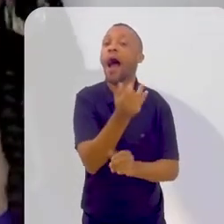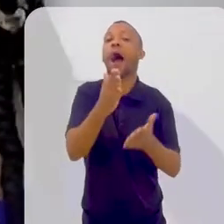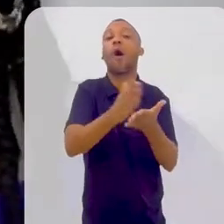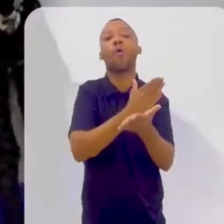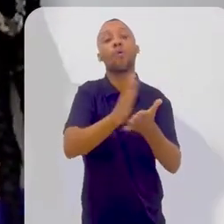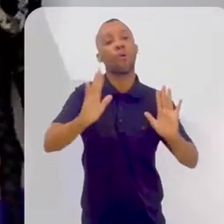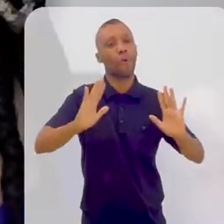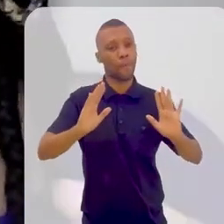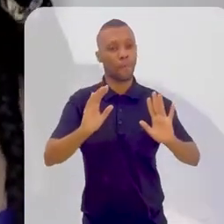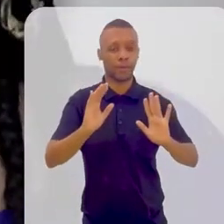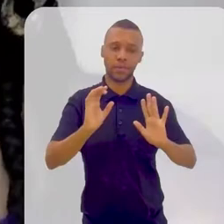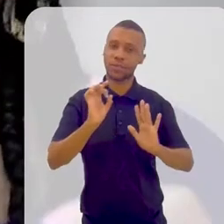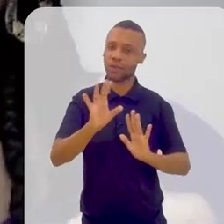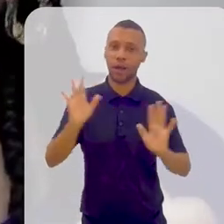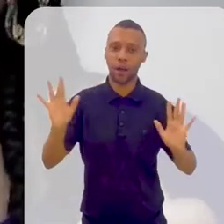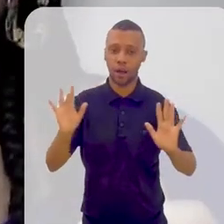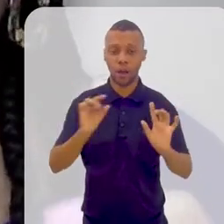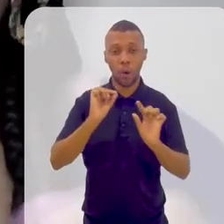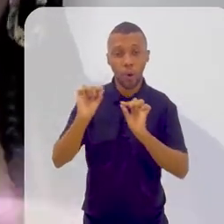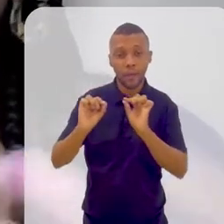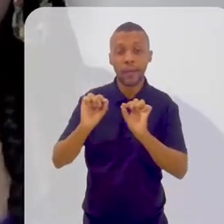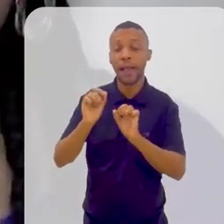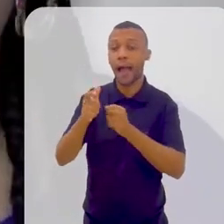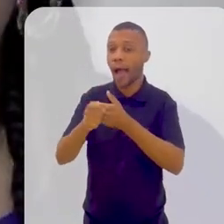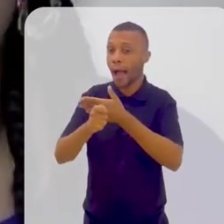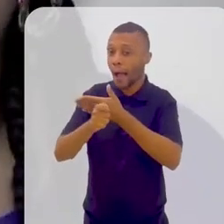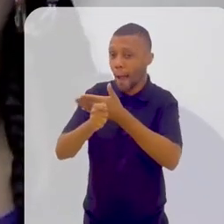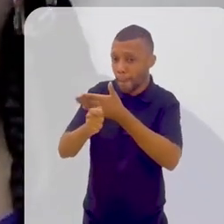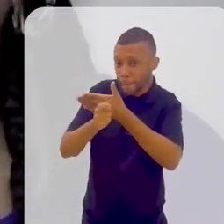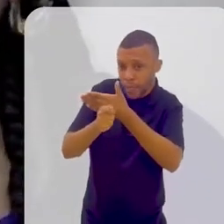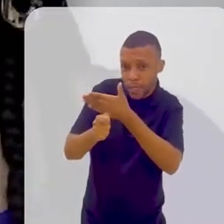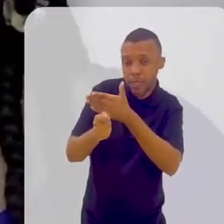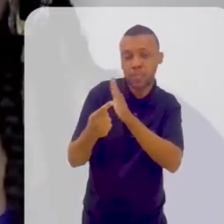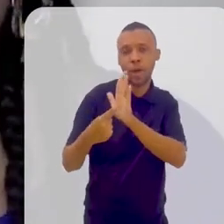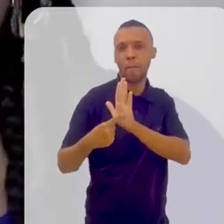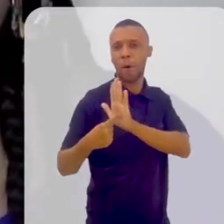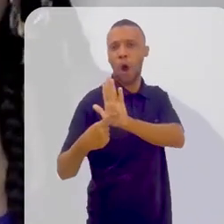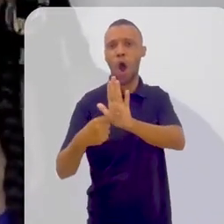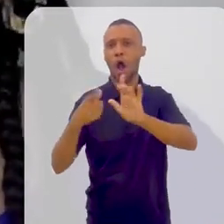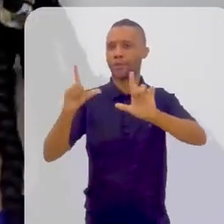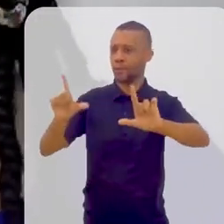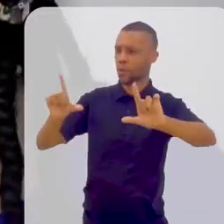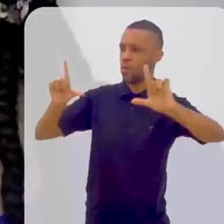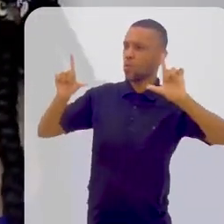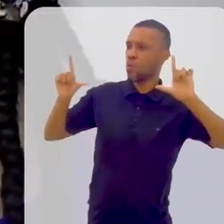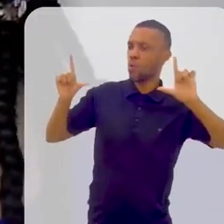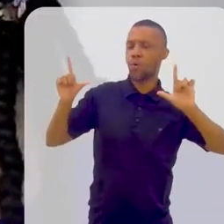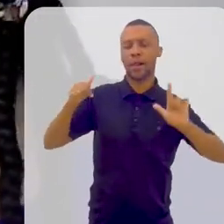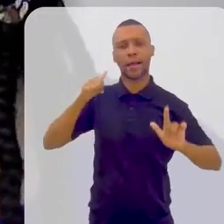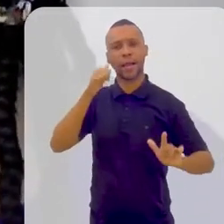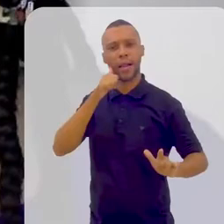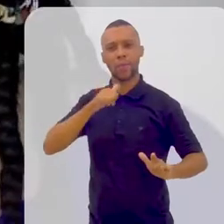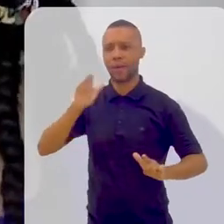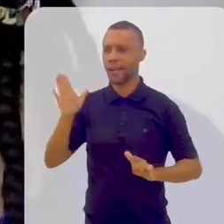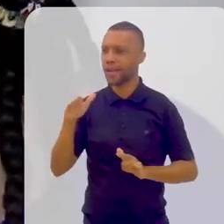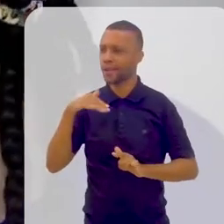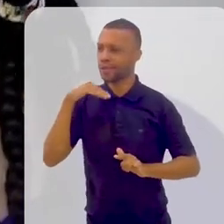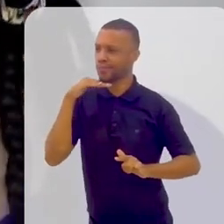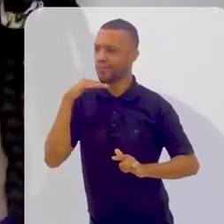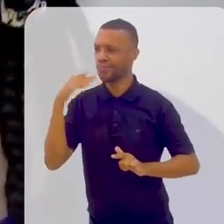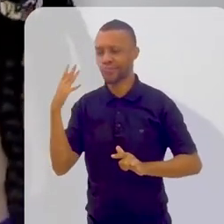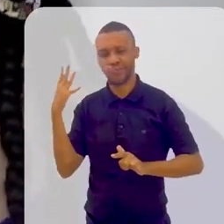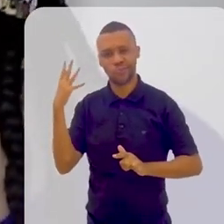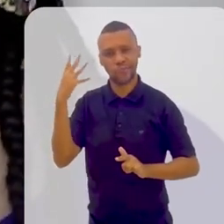Algumas, né? O que a mídia vende, né? O que